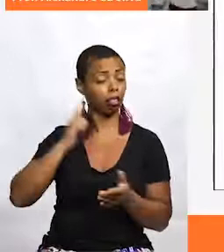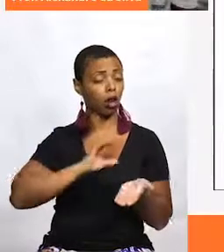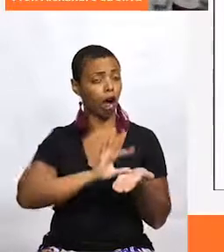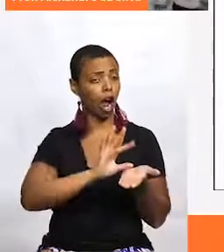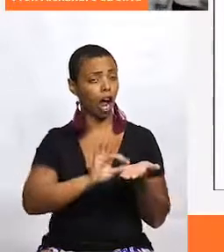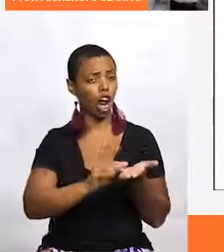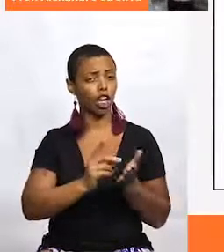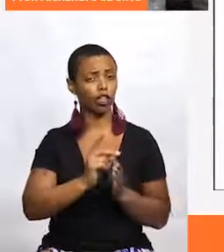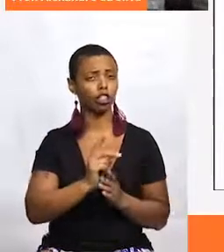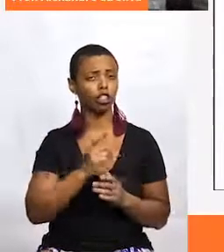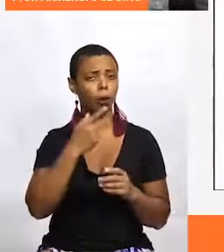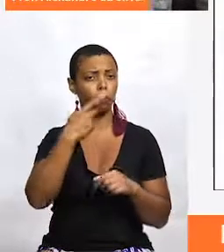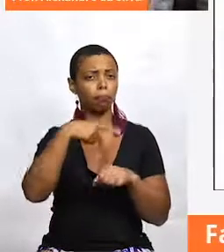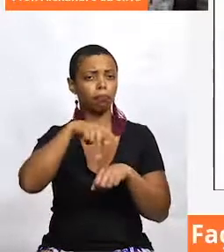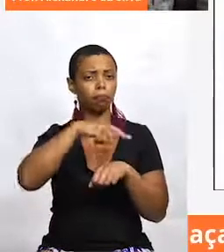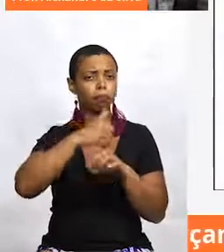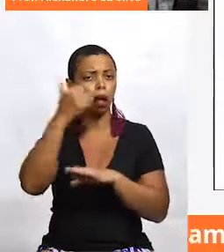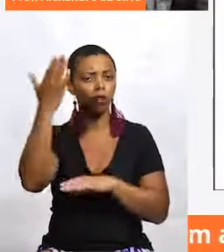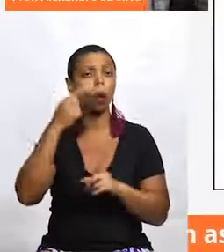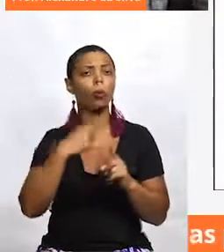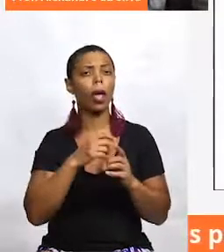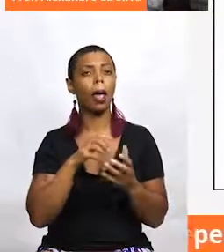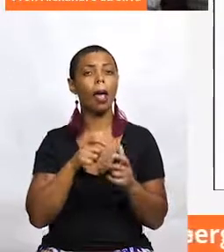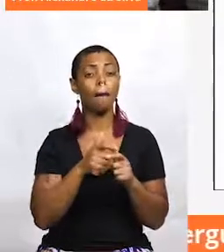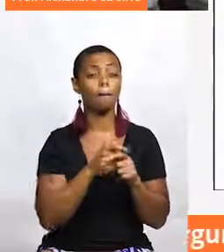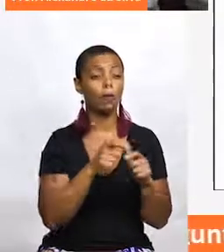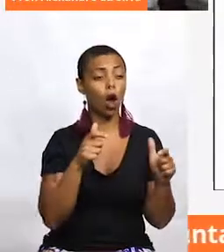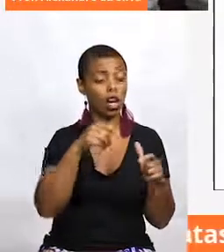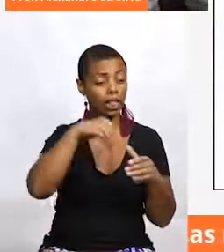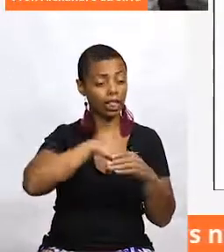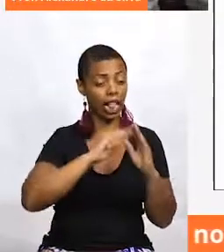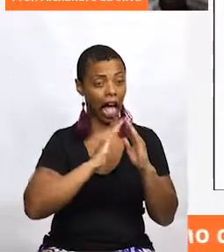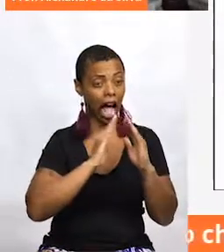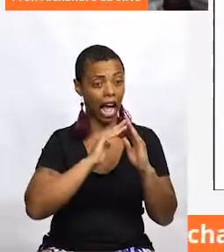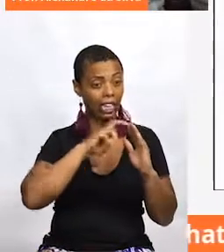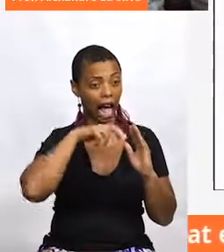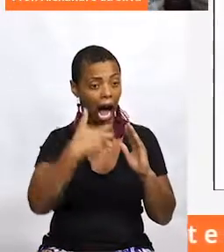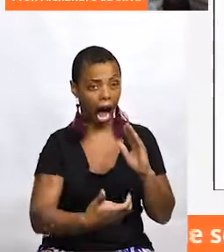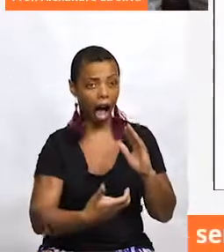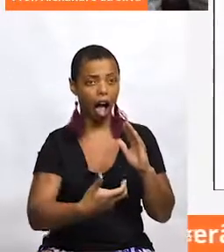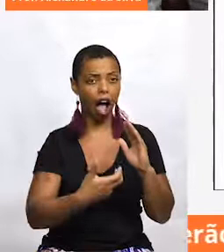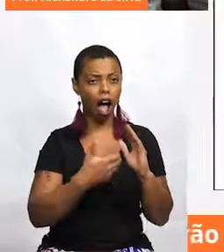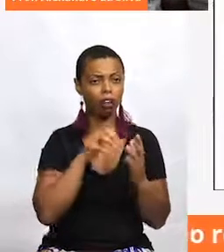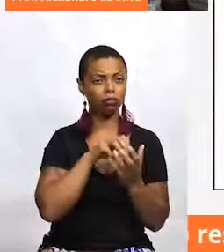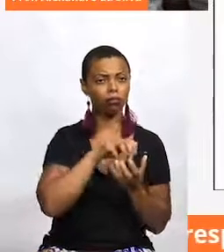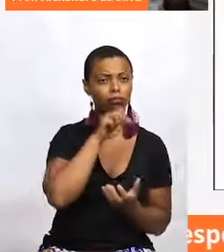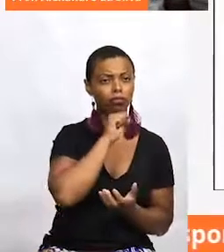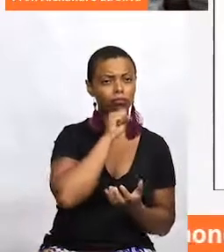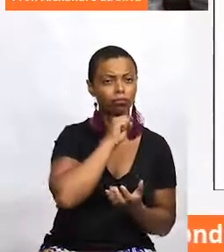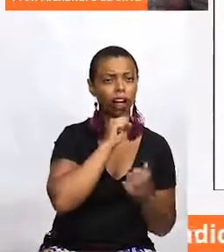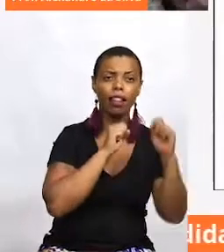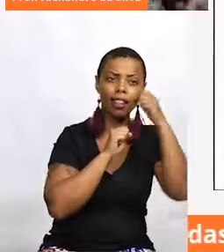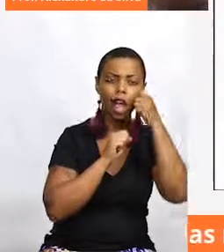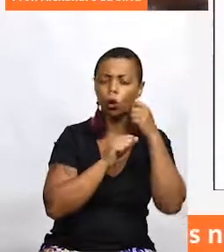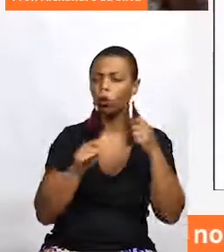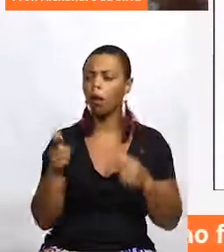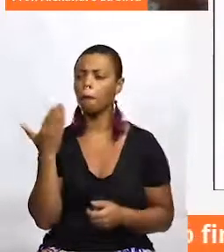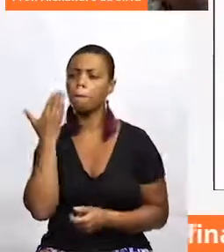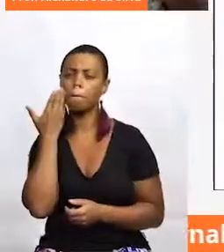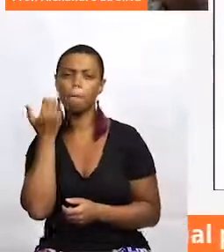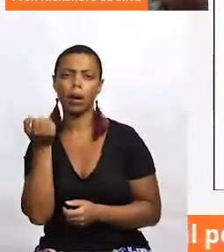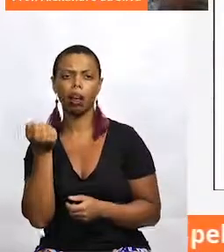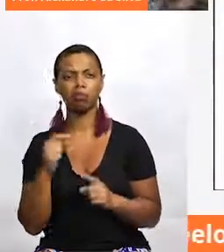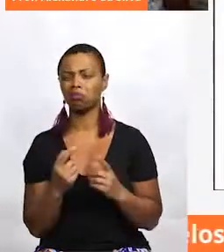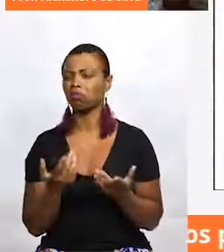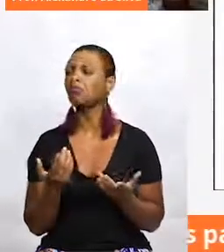idosos negros caem mais dentro de casa se comparado a idosos brancos. Isso pode parecer algo meio, tá, e daí, né? Dentro de casa, a